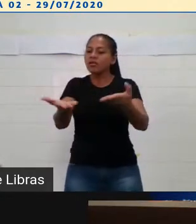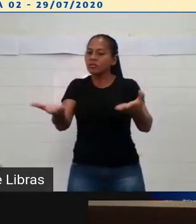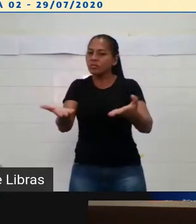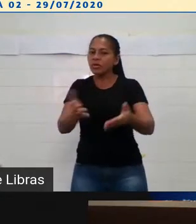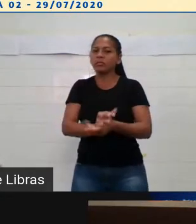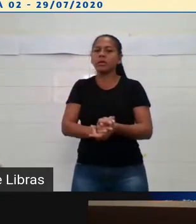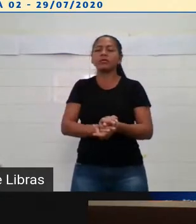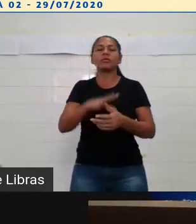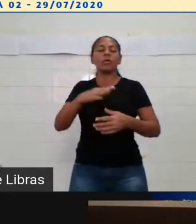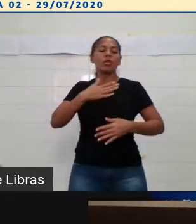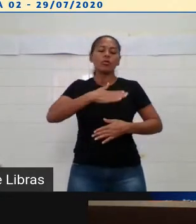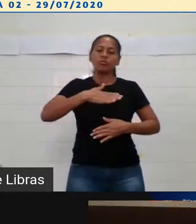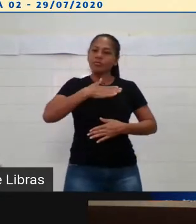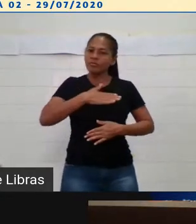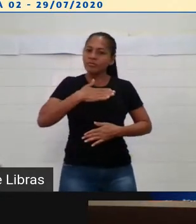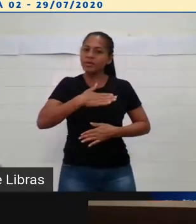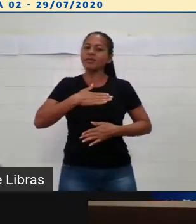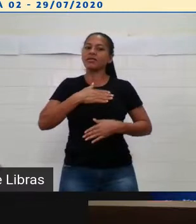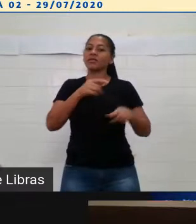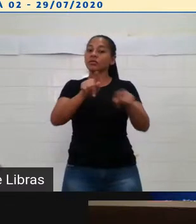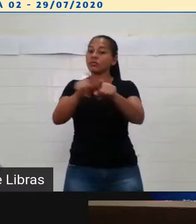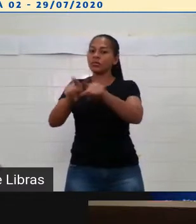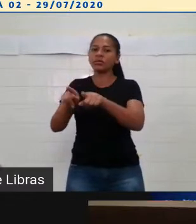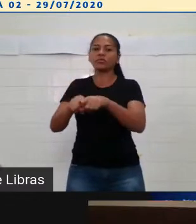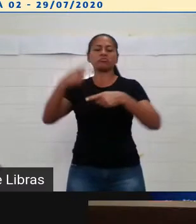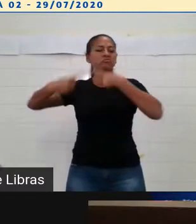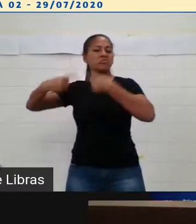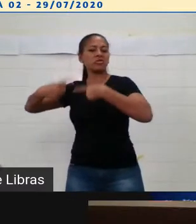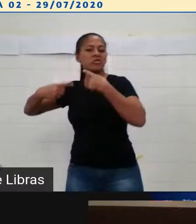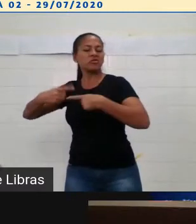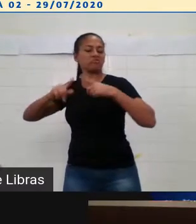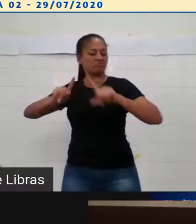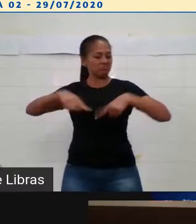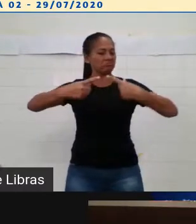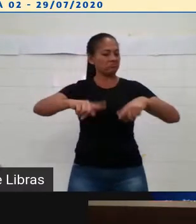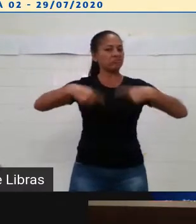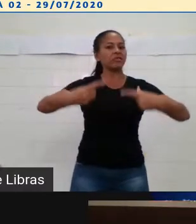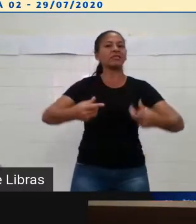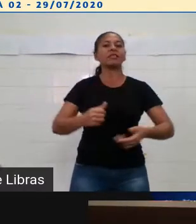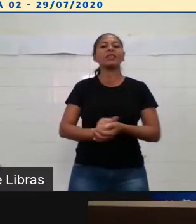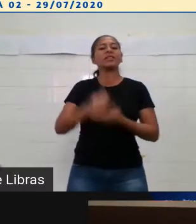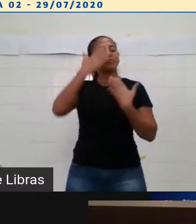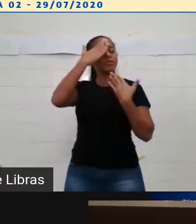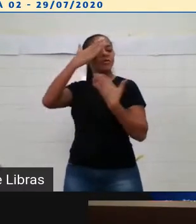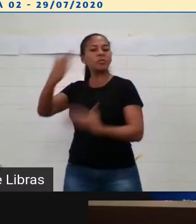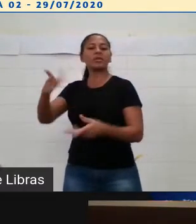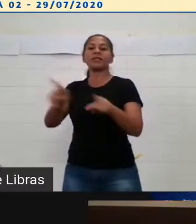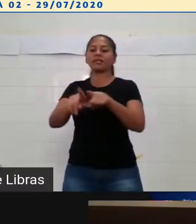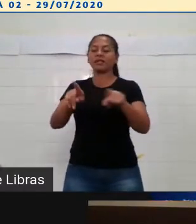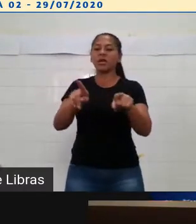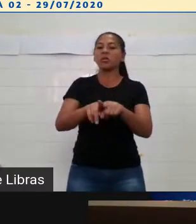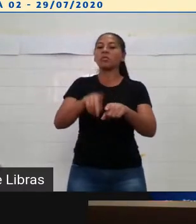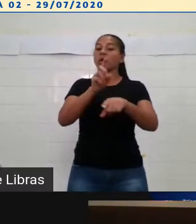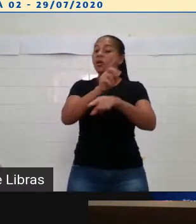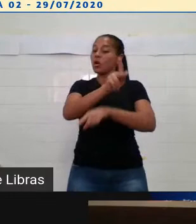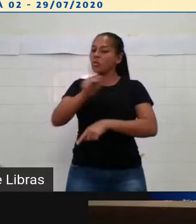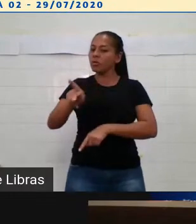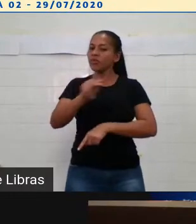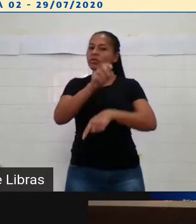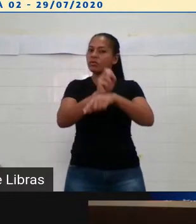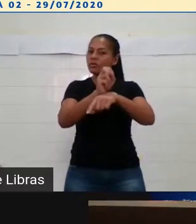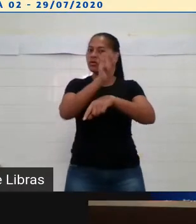essa tarde de hoje discussões tão importantes. Muito obrigada, professora doutora Manuela Rodrigues, né, que me antecedeu